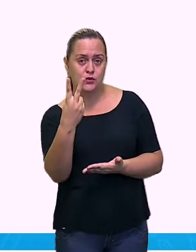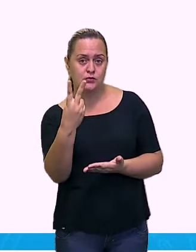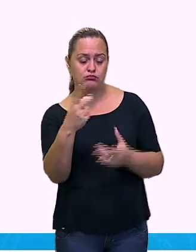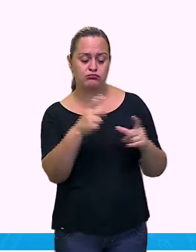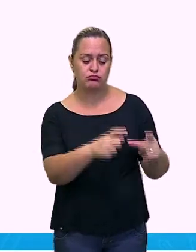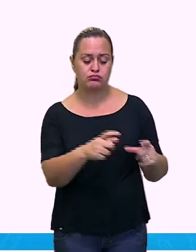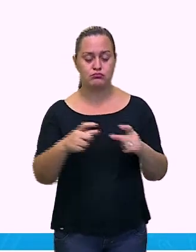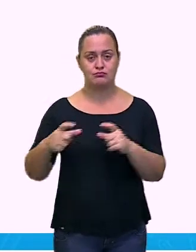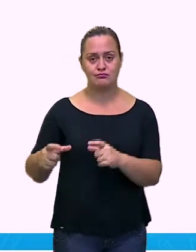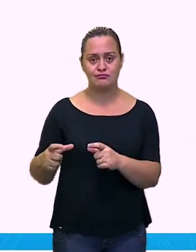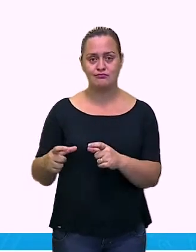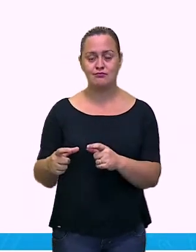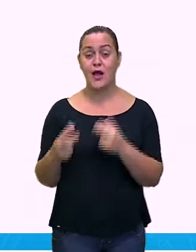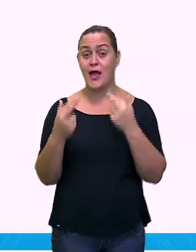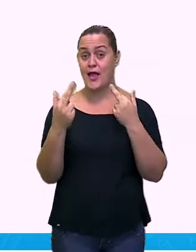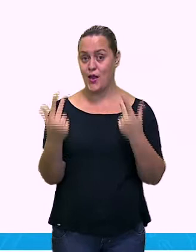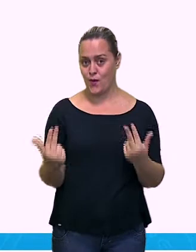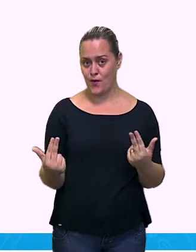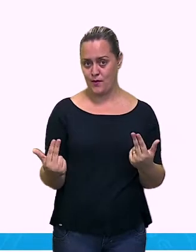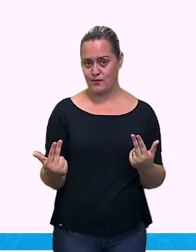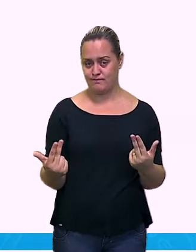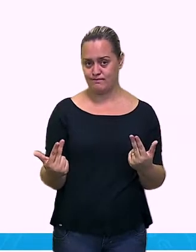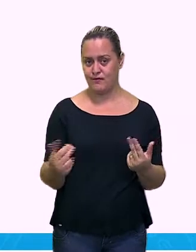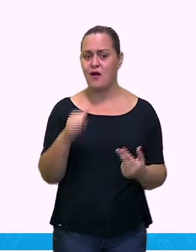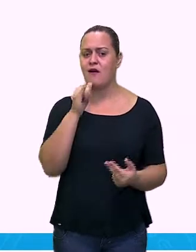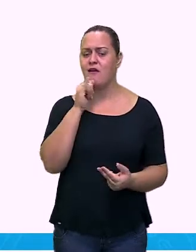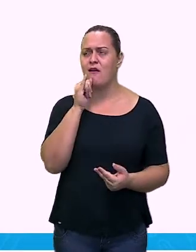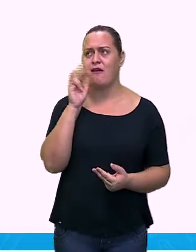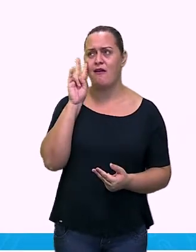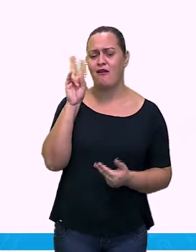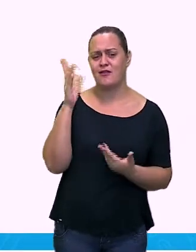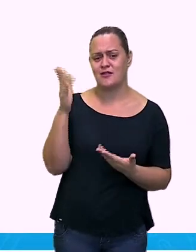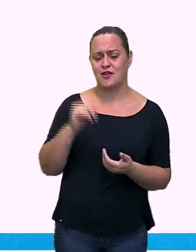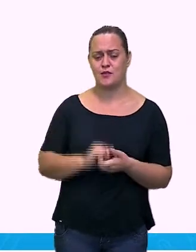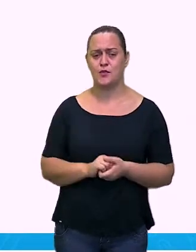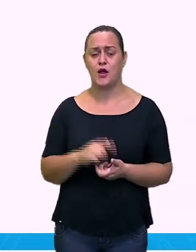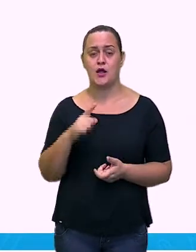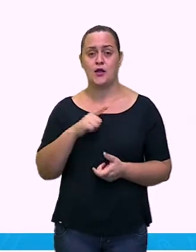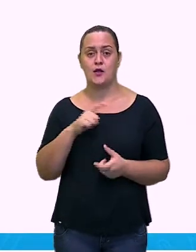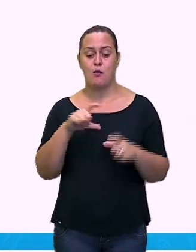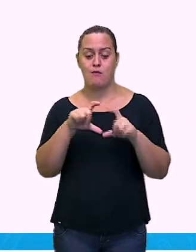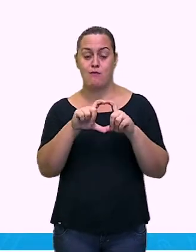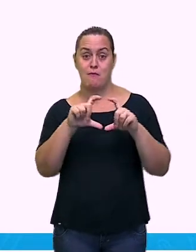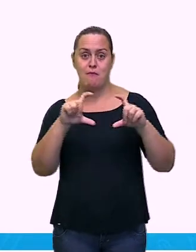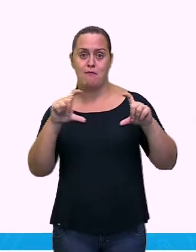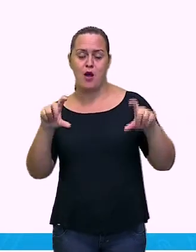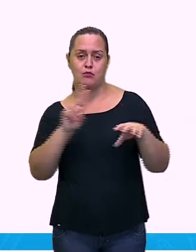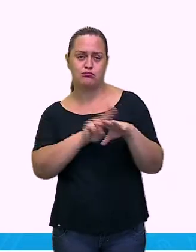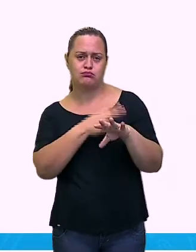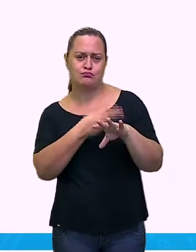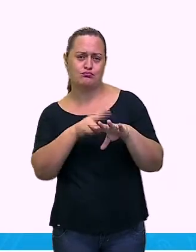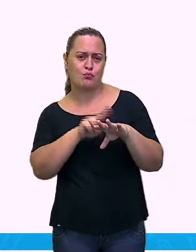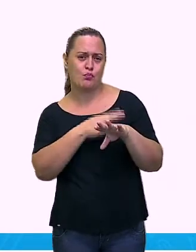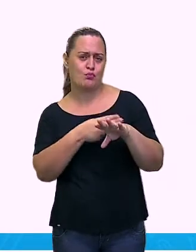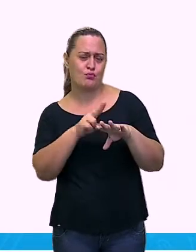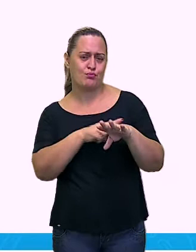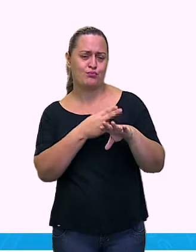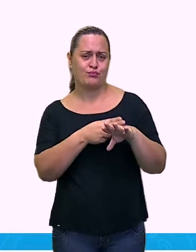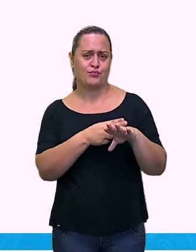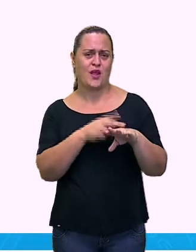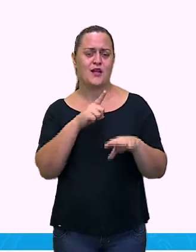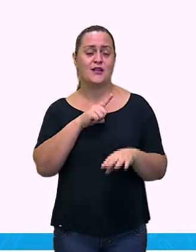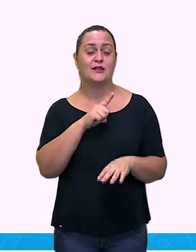iguais exemplo tem uma barra de chocolate com 12 pedaços